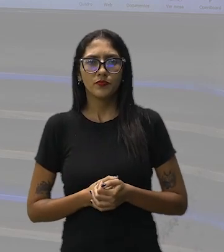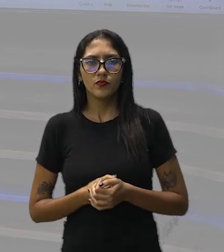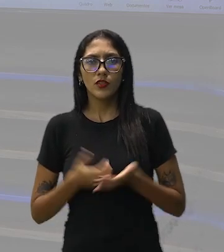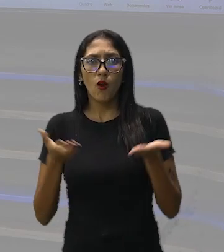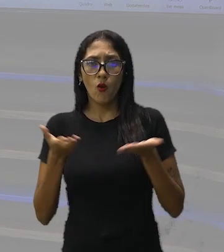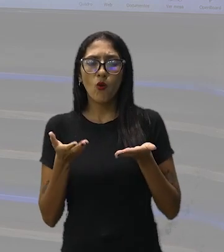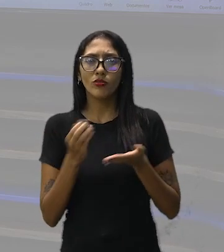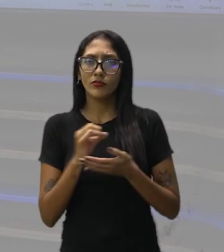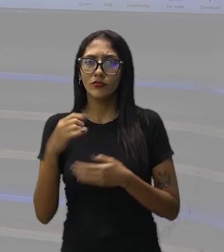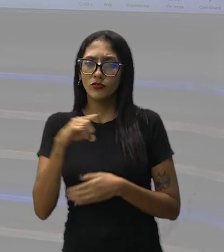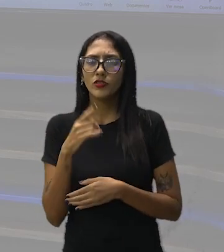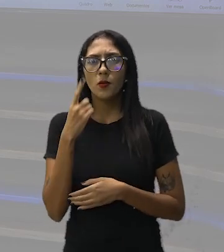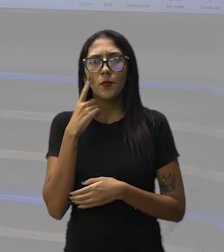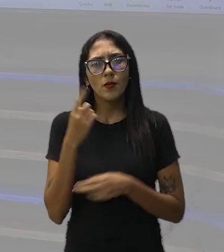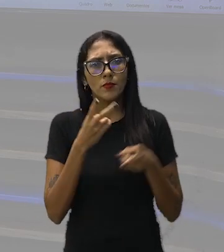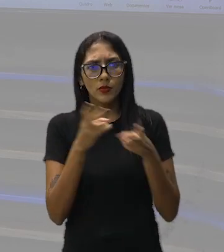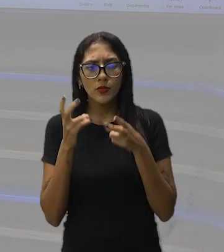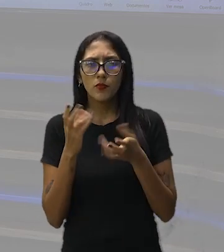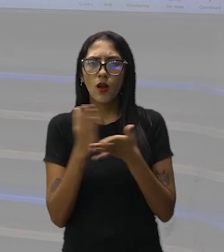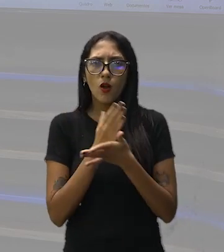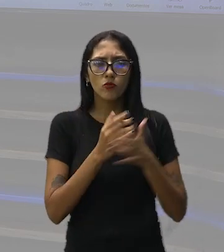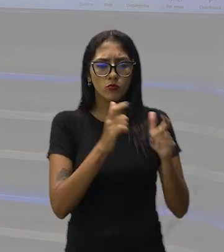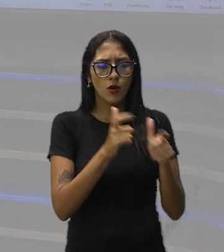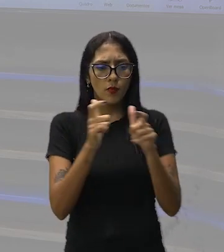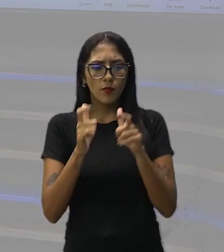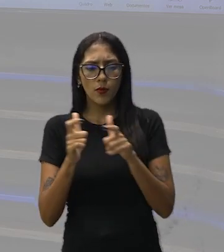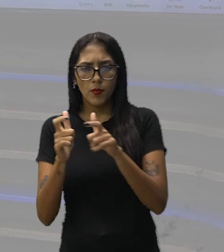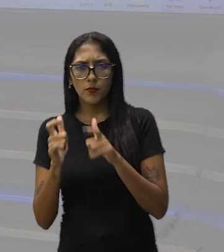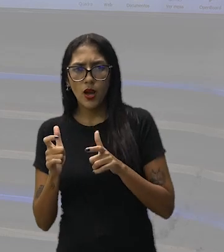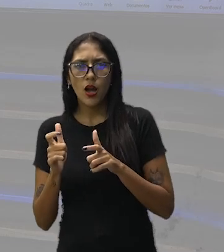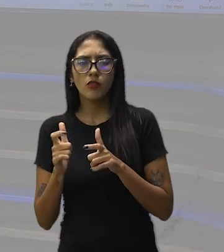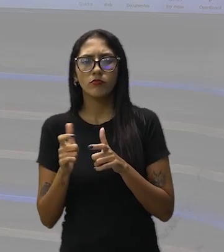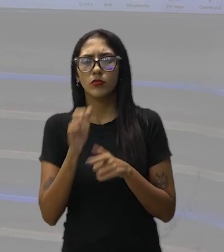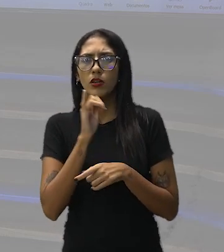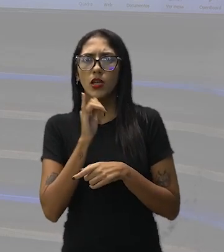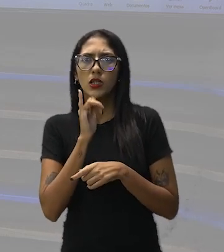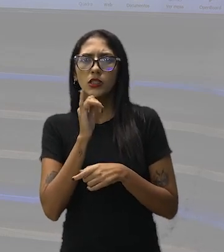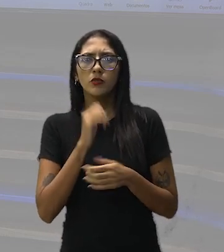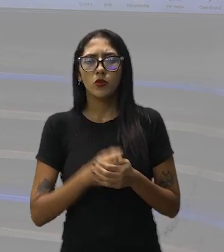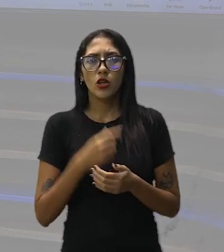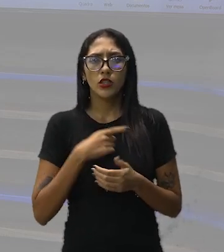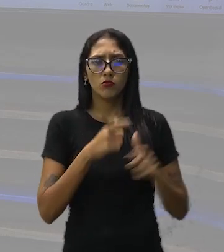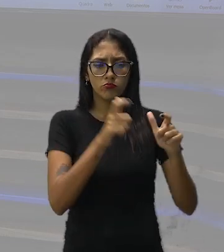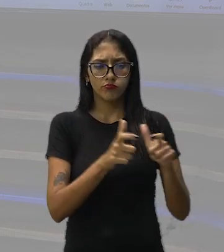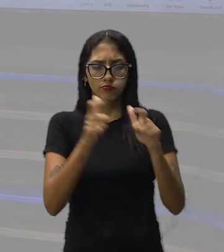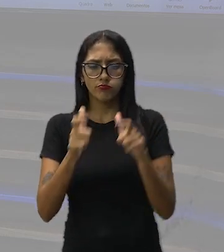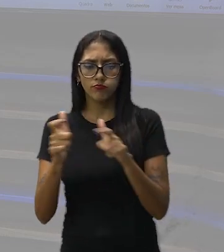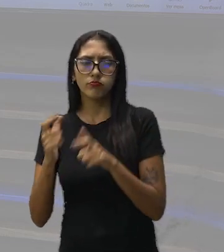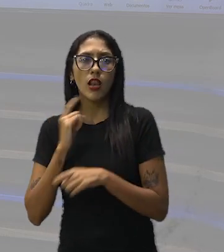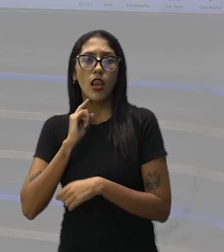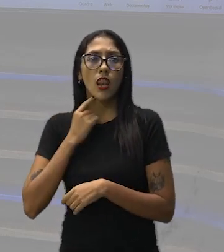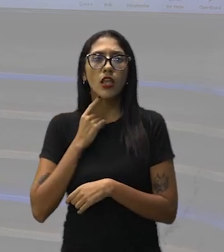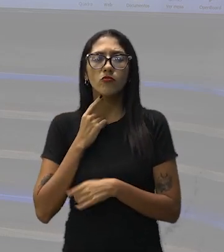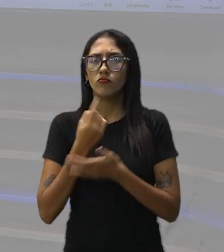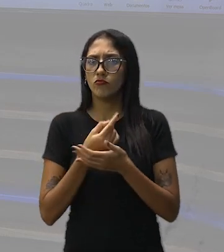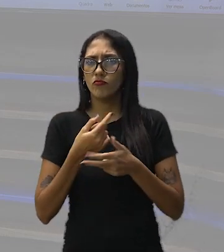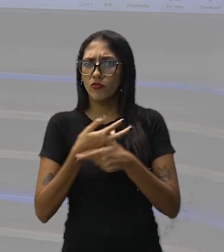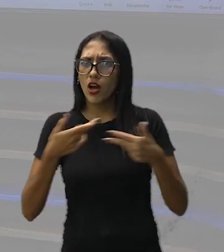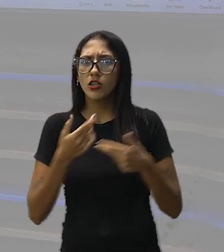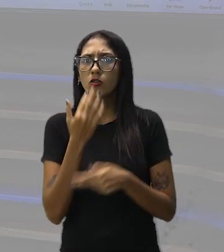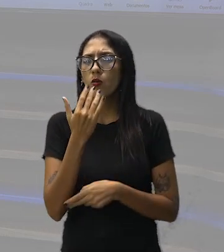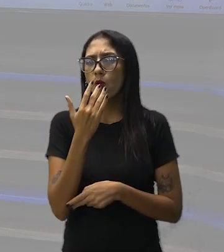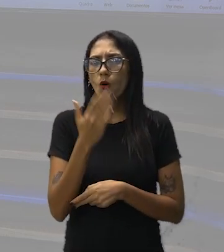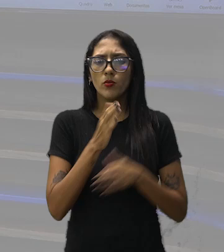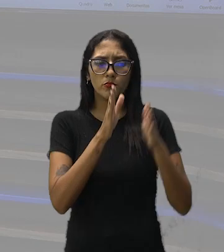né, se você verificar em órgãos públicos principalmente, lixeiras de várias cores, onde você vai descartar